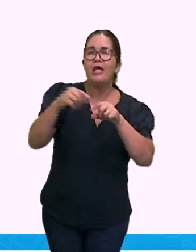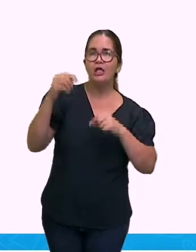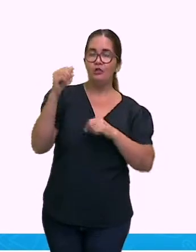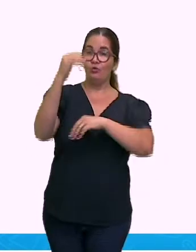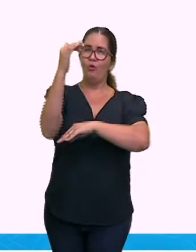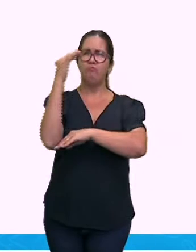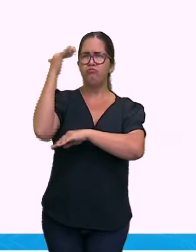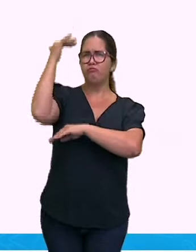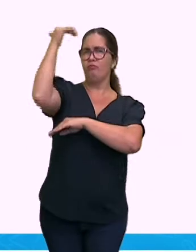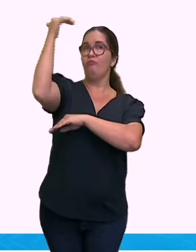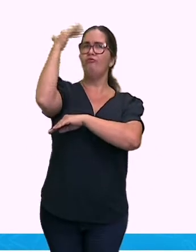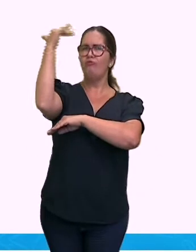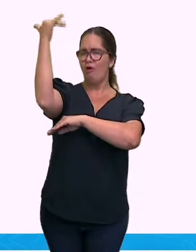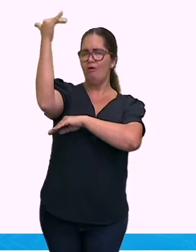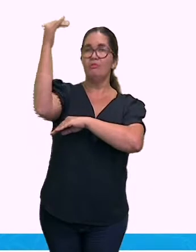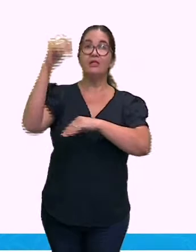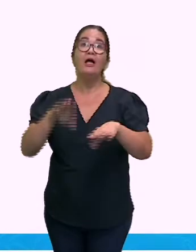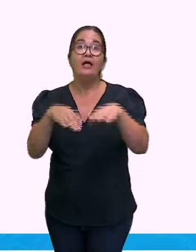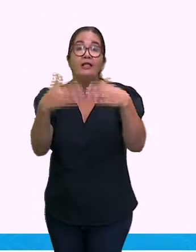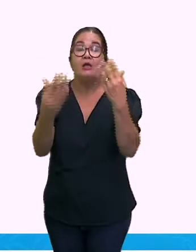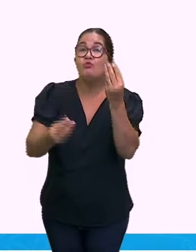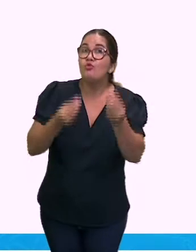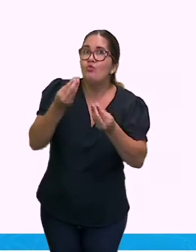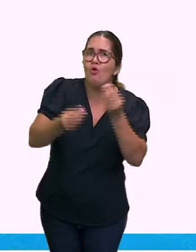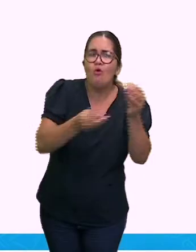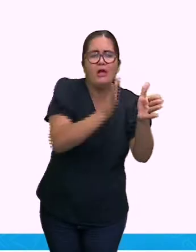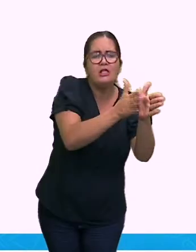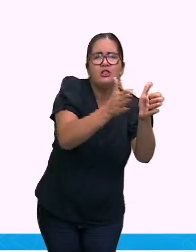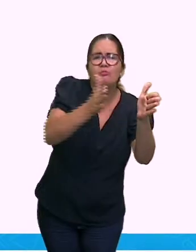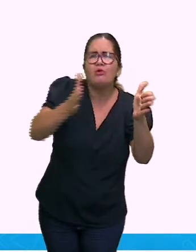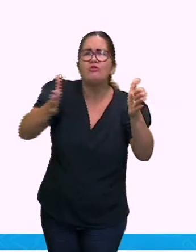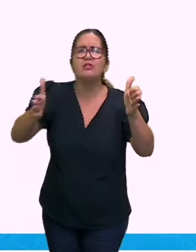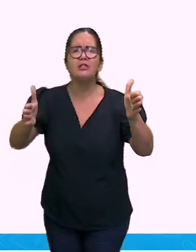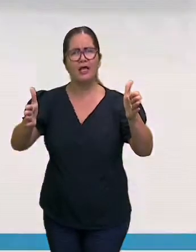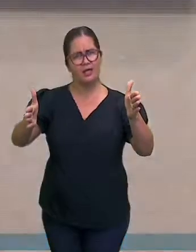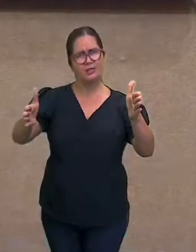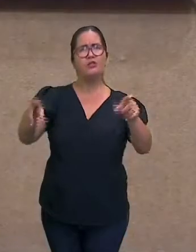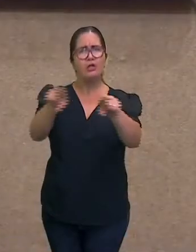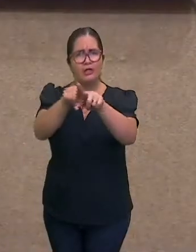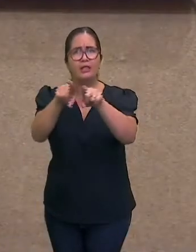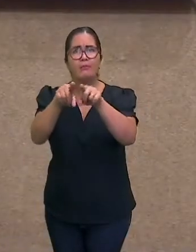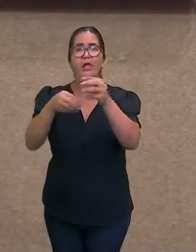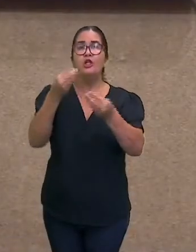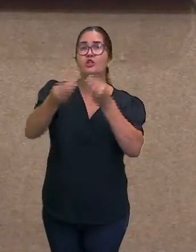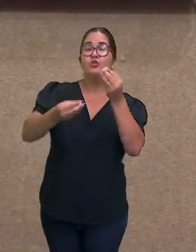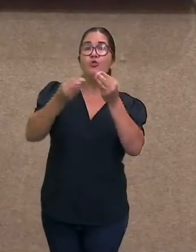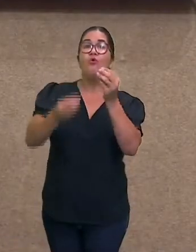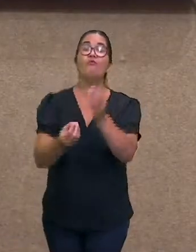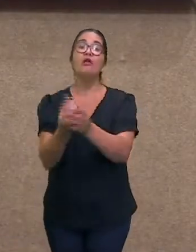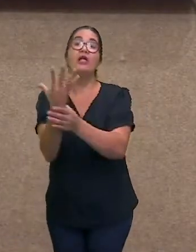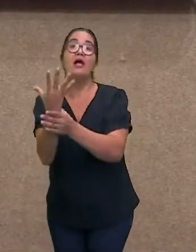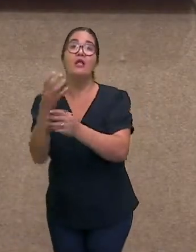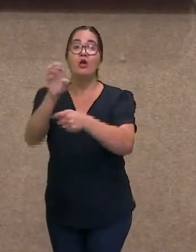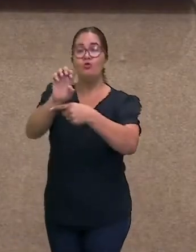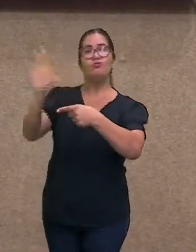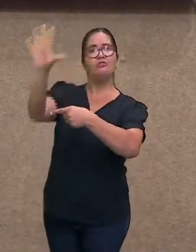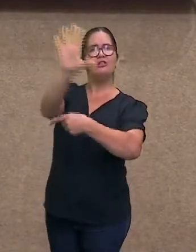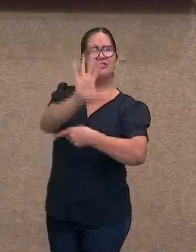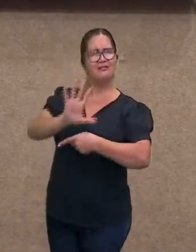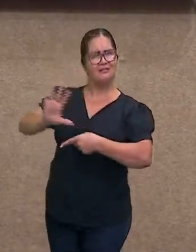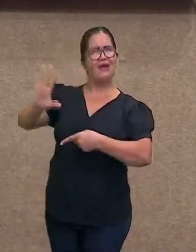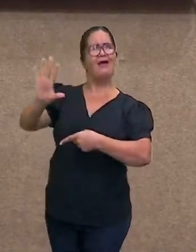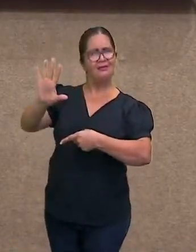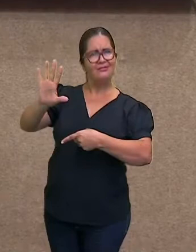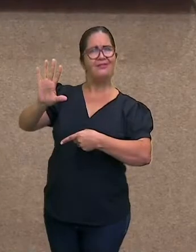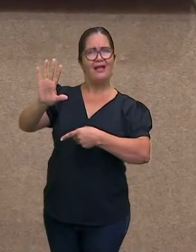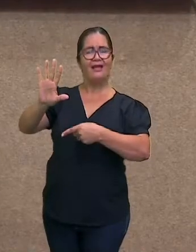estava diretamente ligada com o processo de formação dos estados nacionais e com a ascensão da